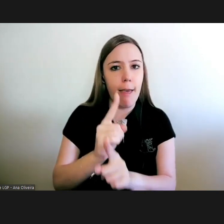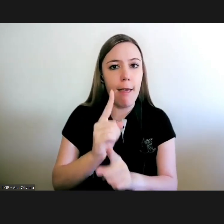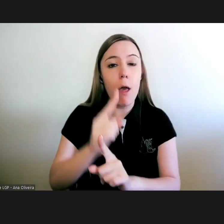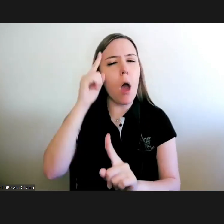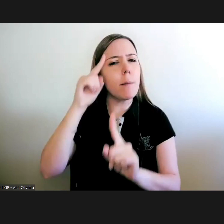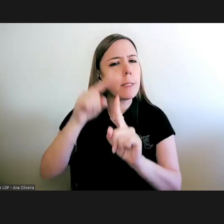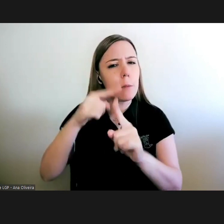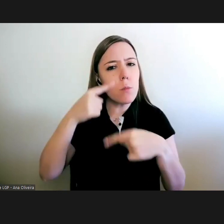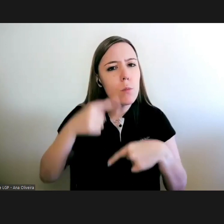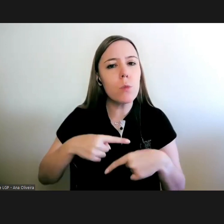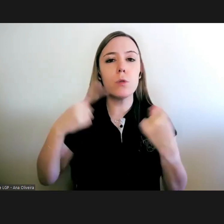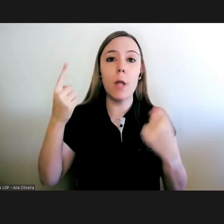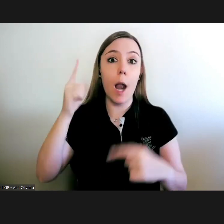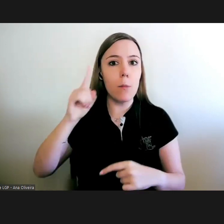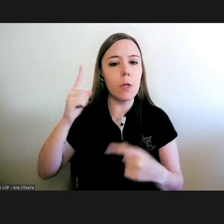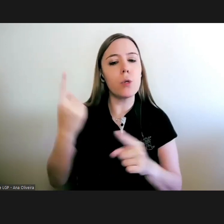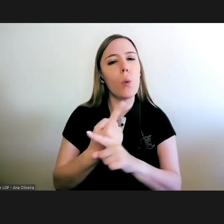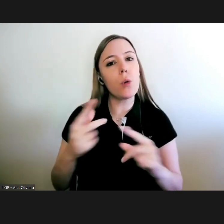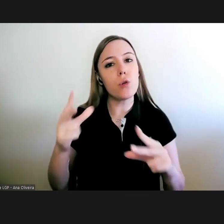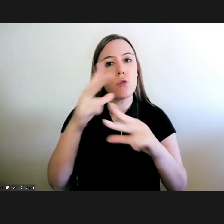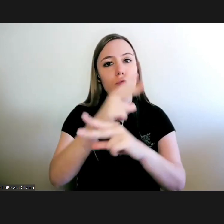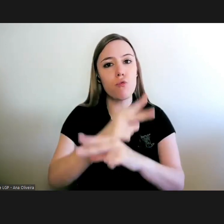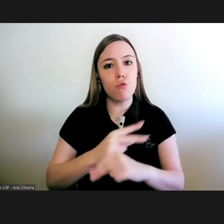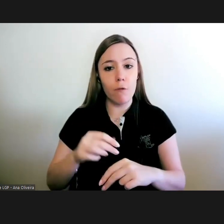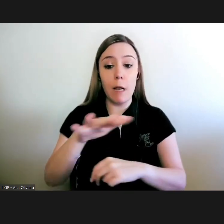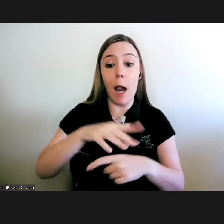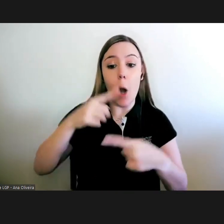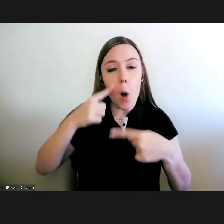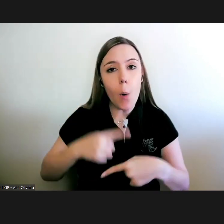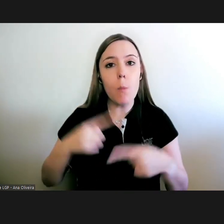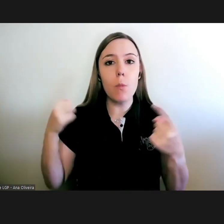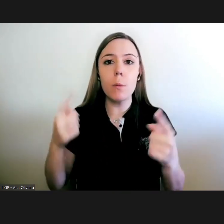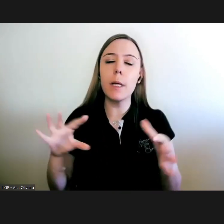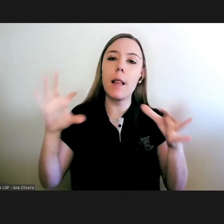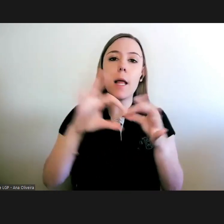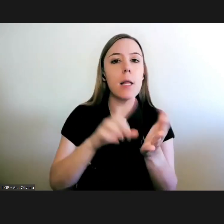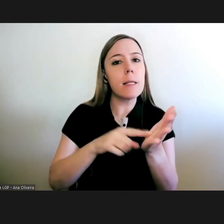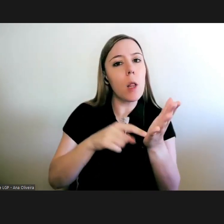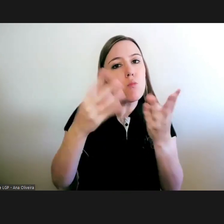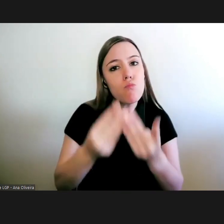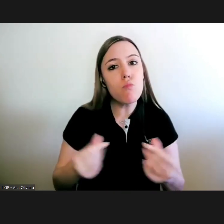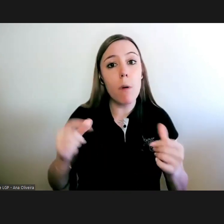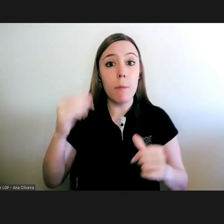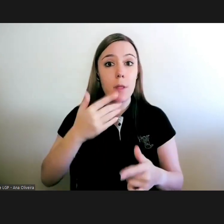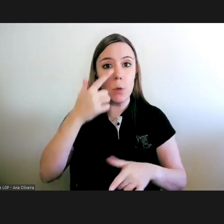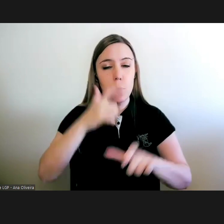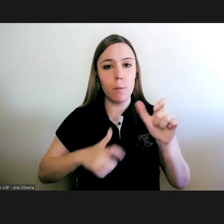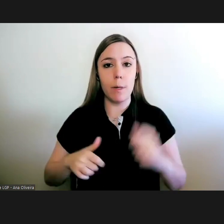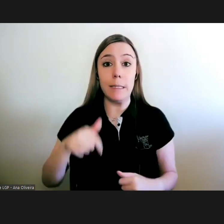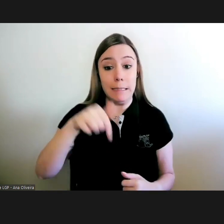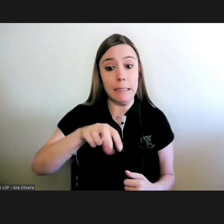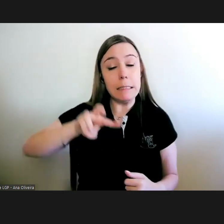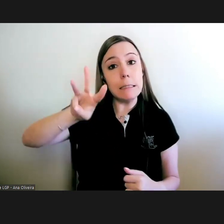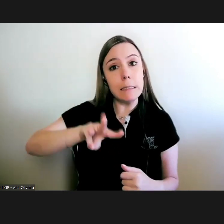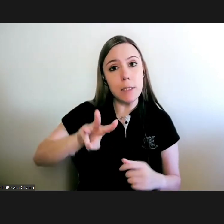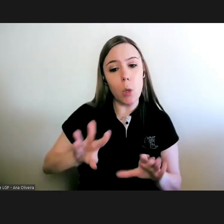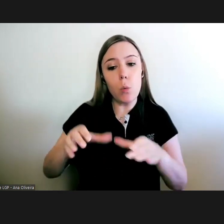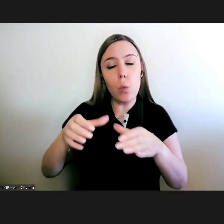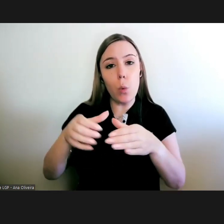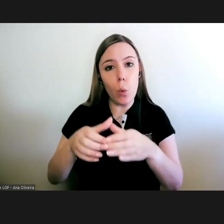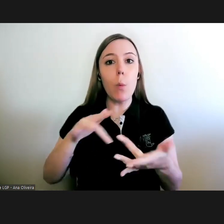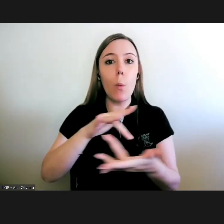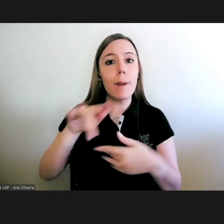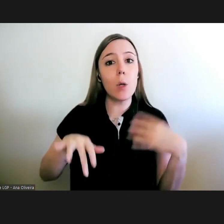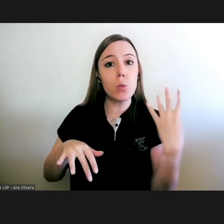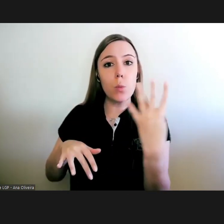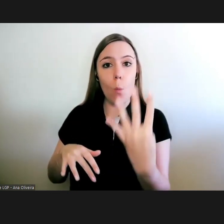da inovação em contexto público no âmbito da sustentabilidade e direitos humanos. Este é o terceiro de um conjunto de 4 webinars